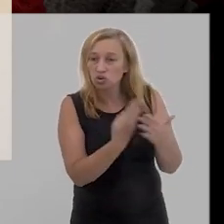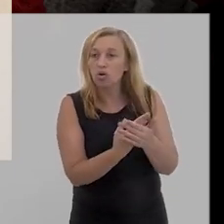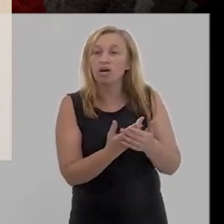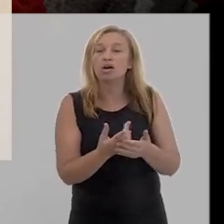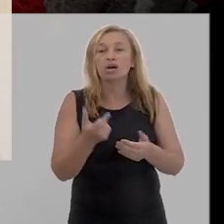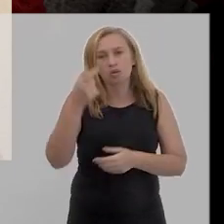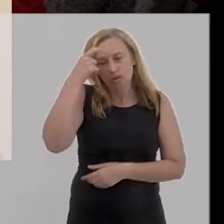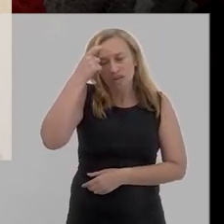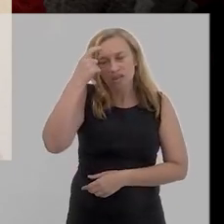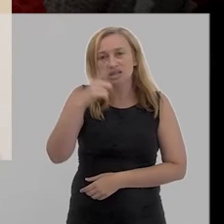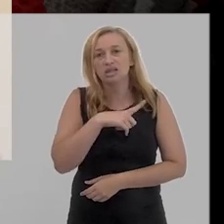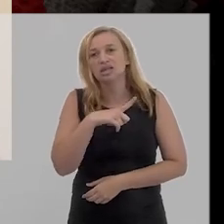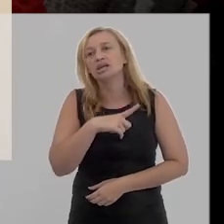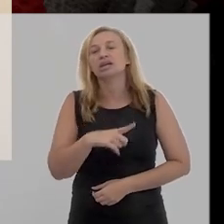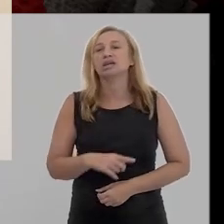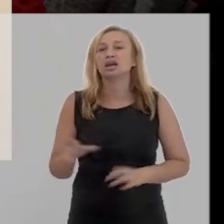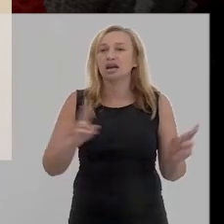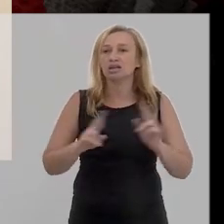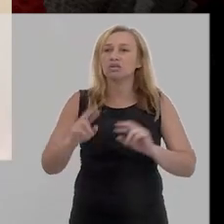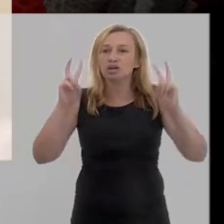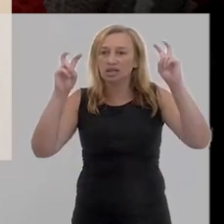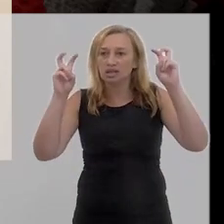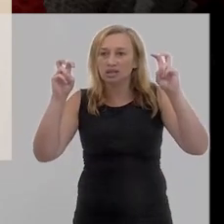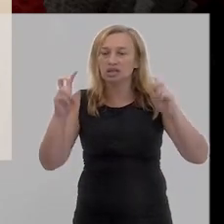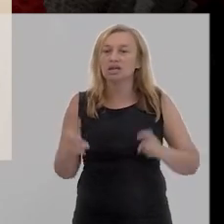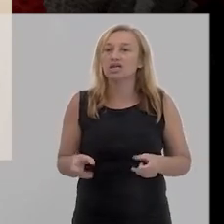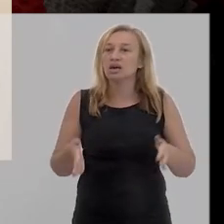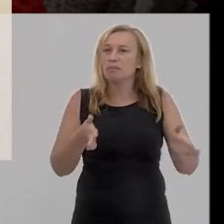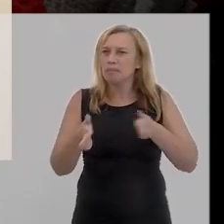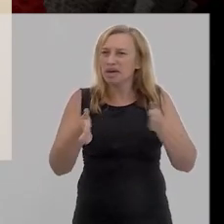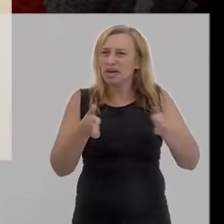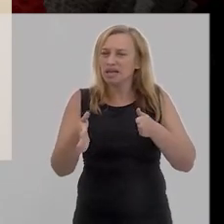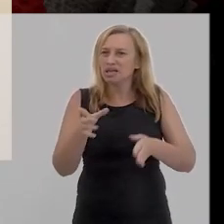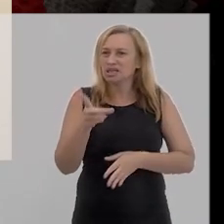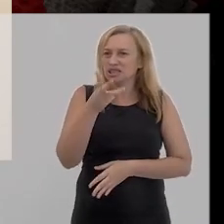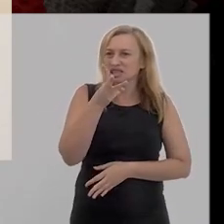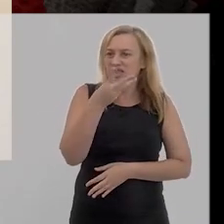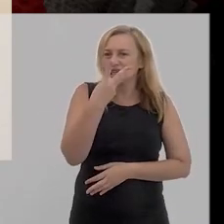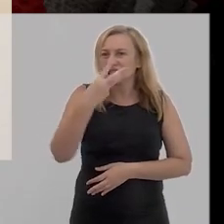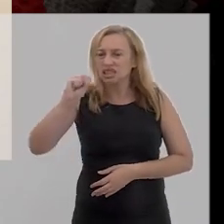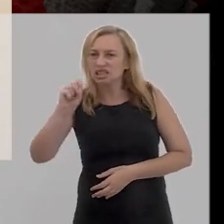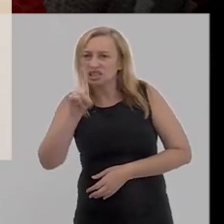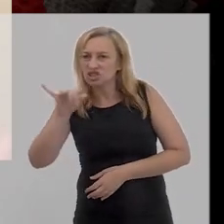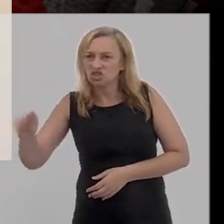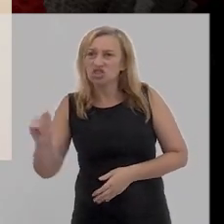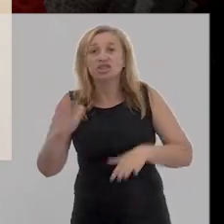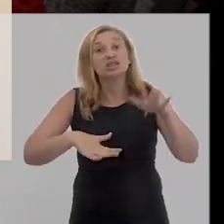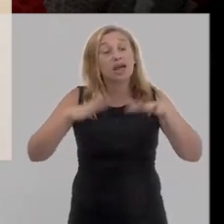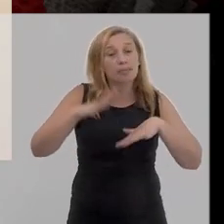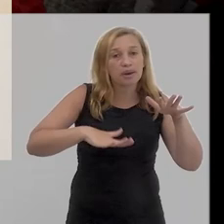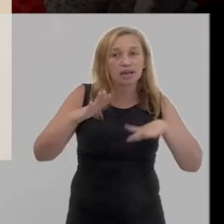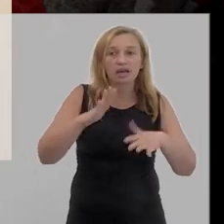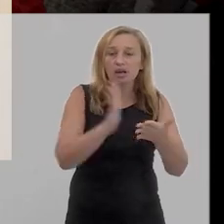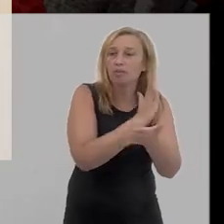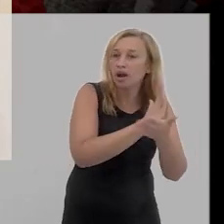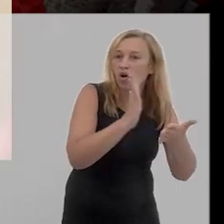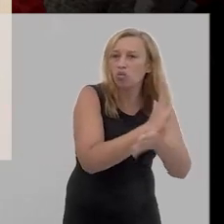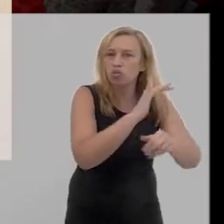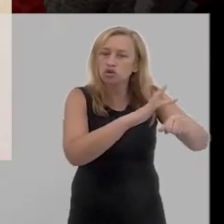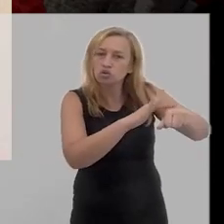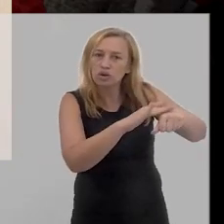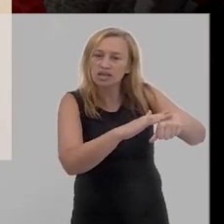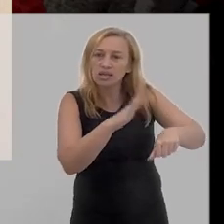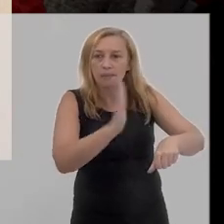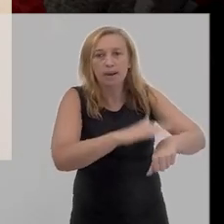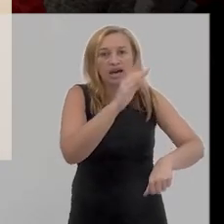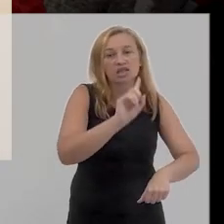bom senso em relação a isso. Essa questão de prazo fixo de 30 dias, ele é complexo, porque para umas doenças isso é